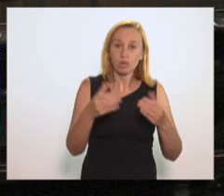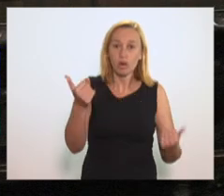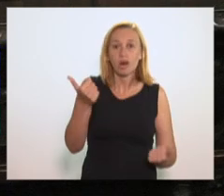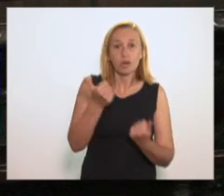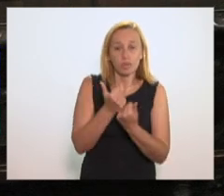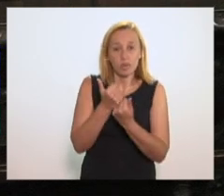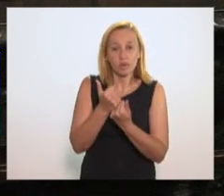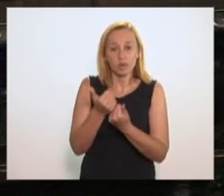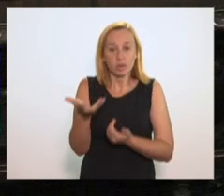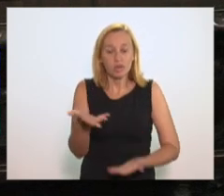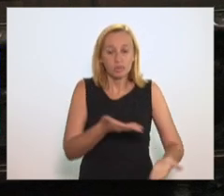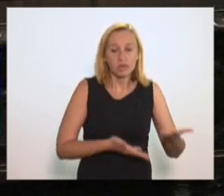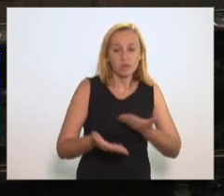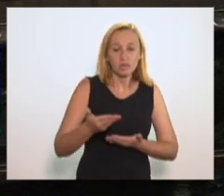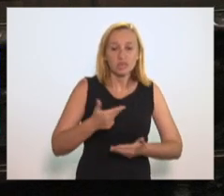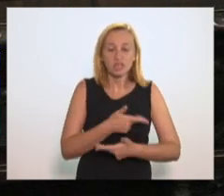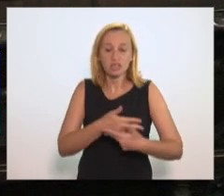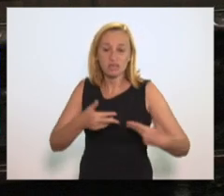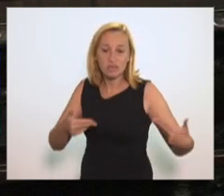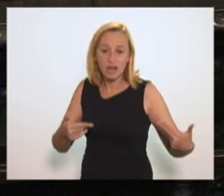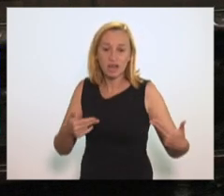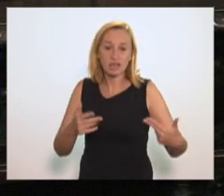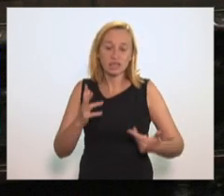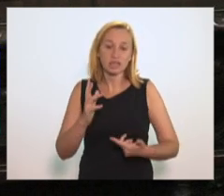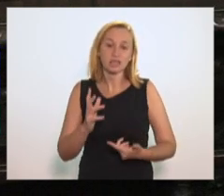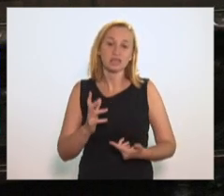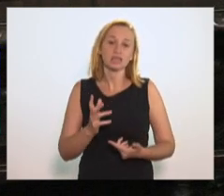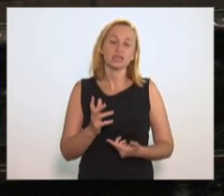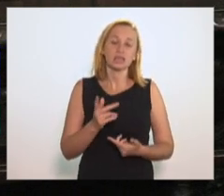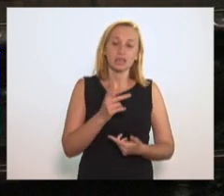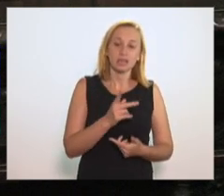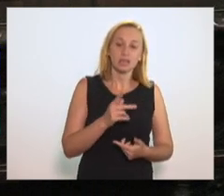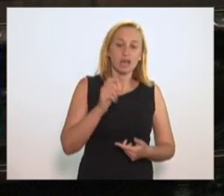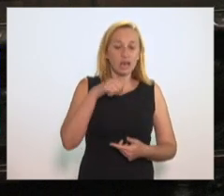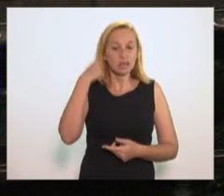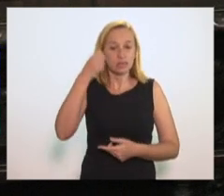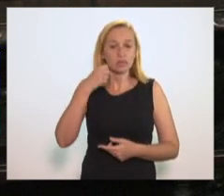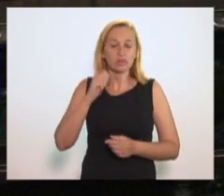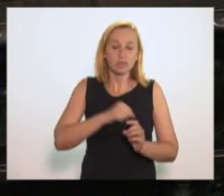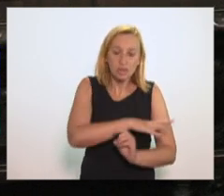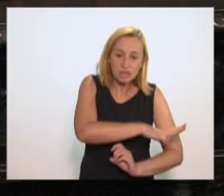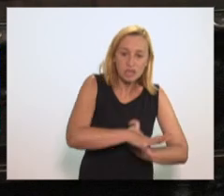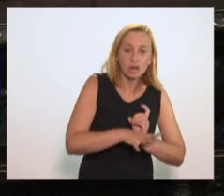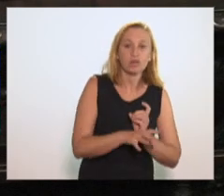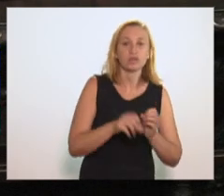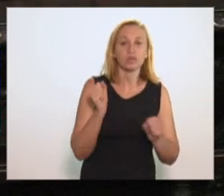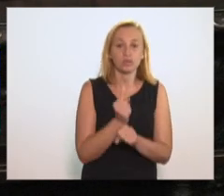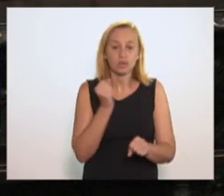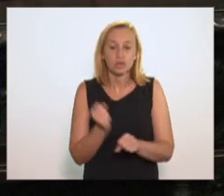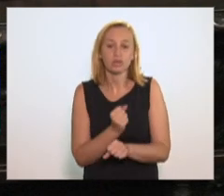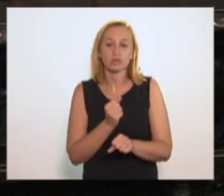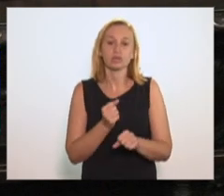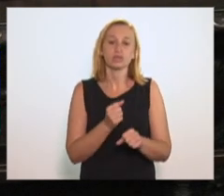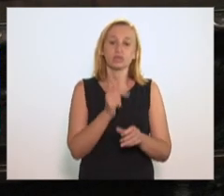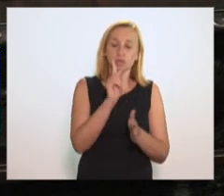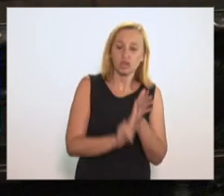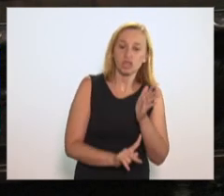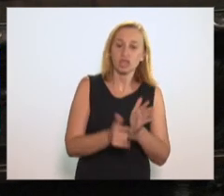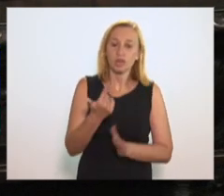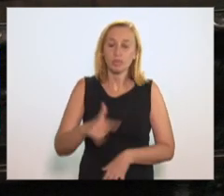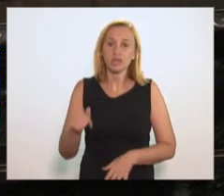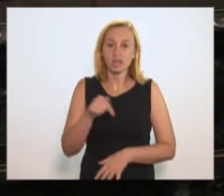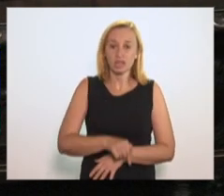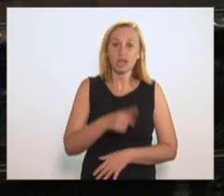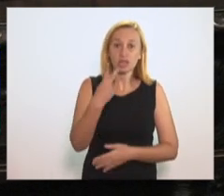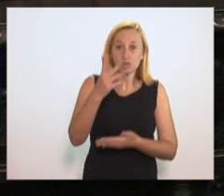e a participação de tantos atores sociais na construção desse projeto e repito aqui a